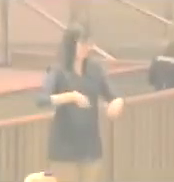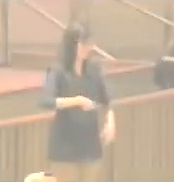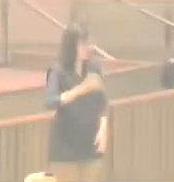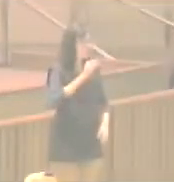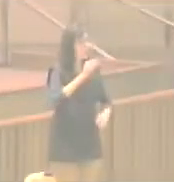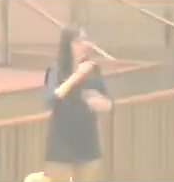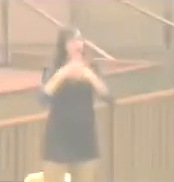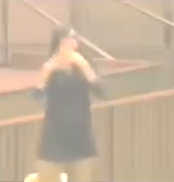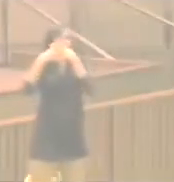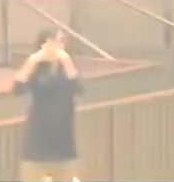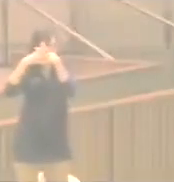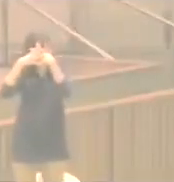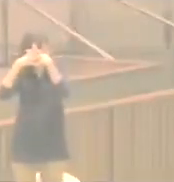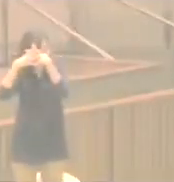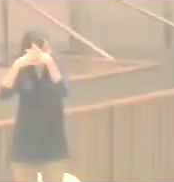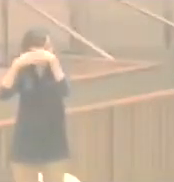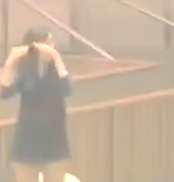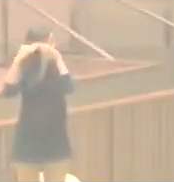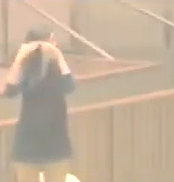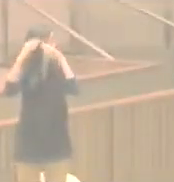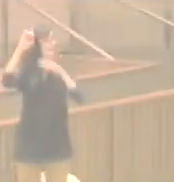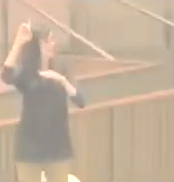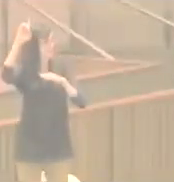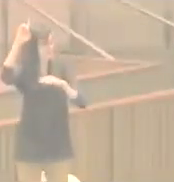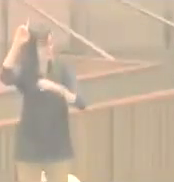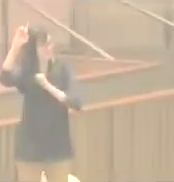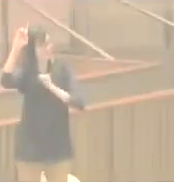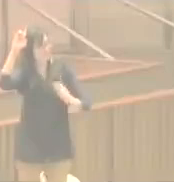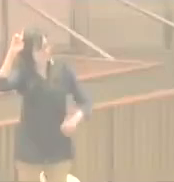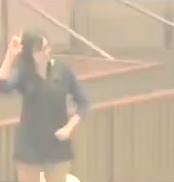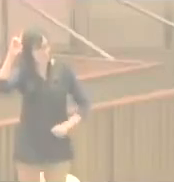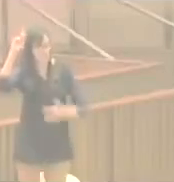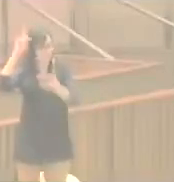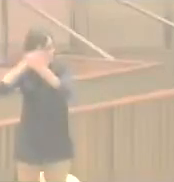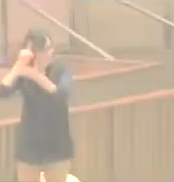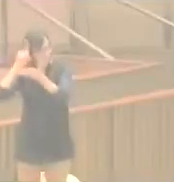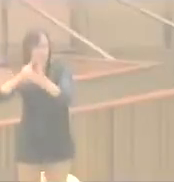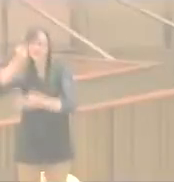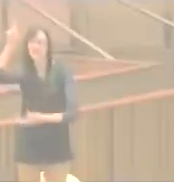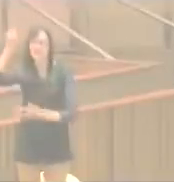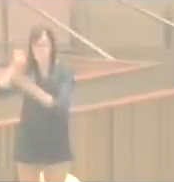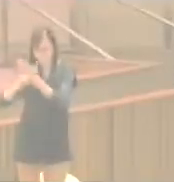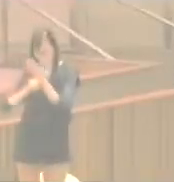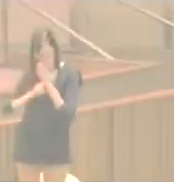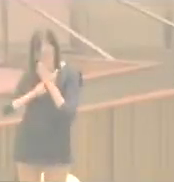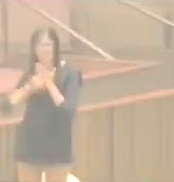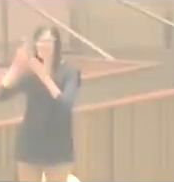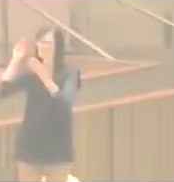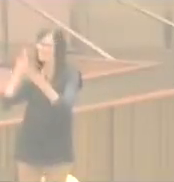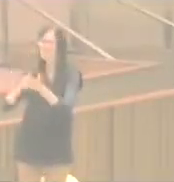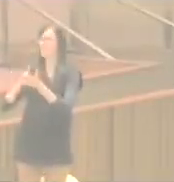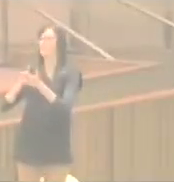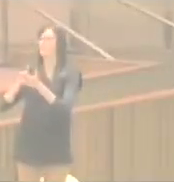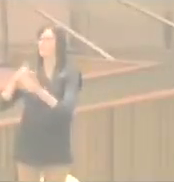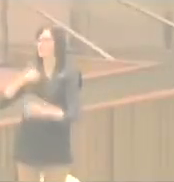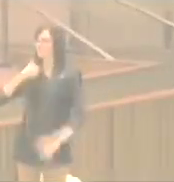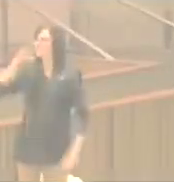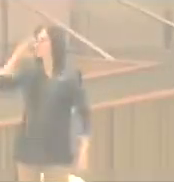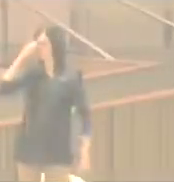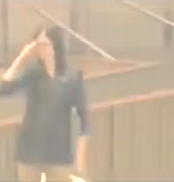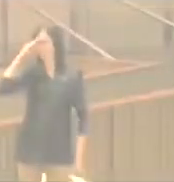Quando a gente concorda com Deus. Senhor, é verdade o que o Senhor falou para mim. Eu